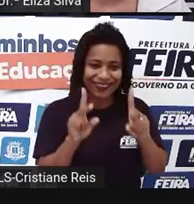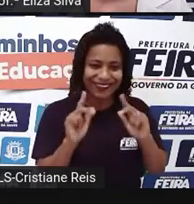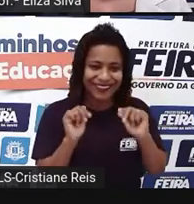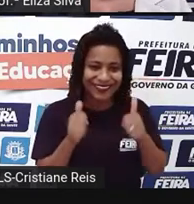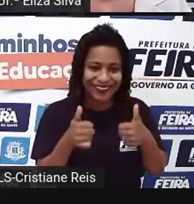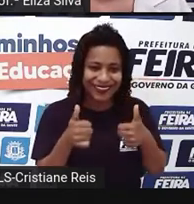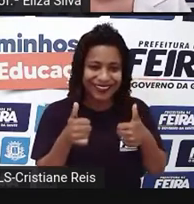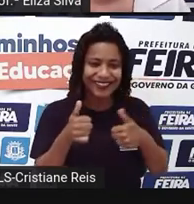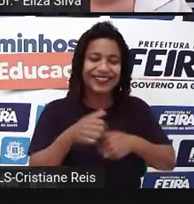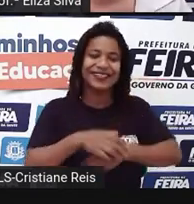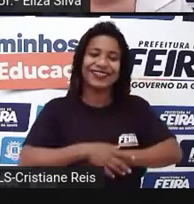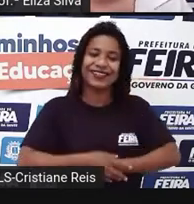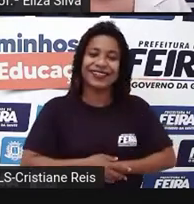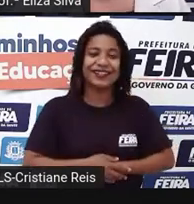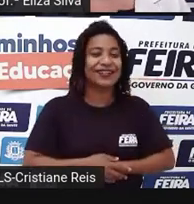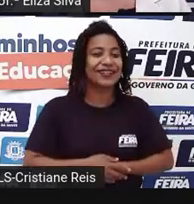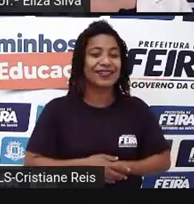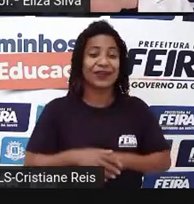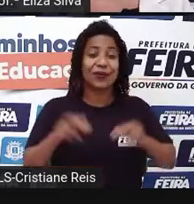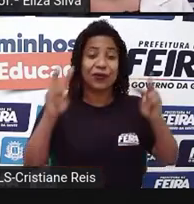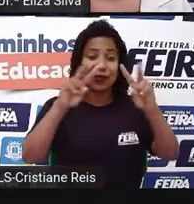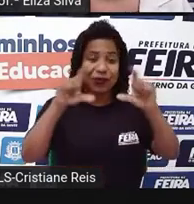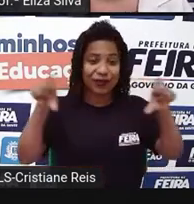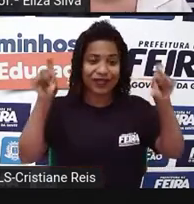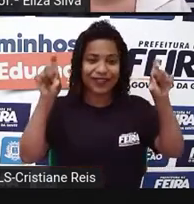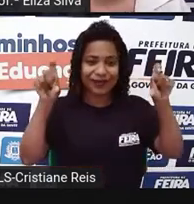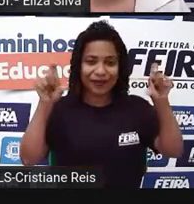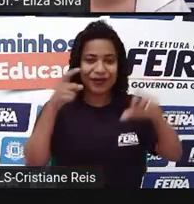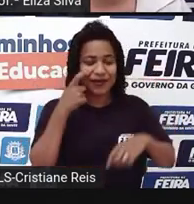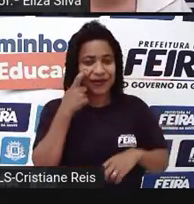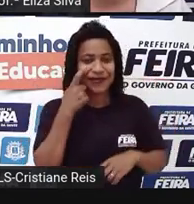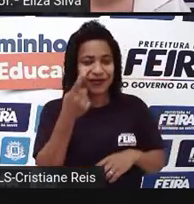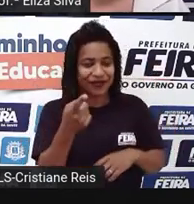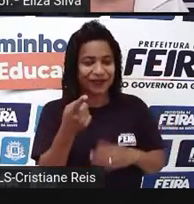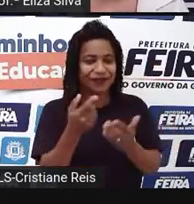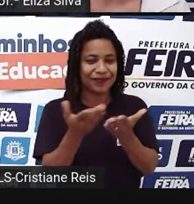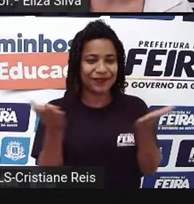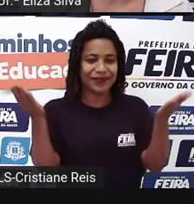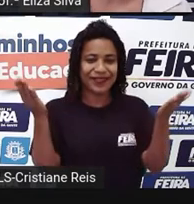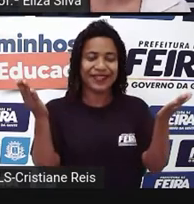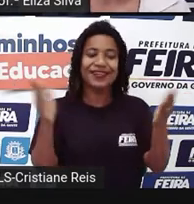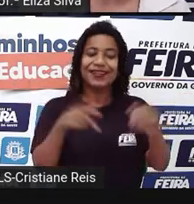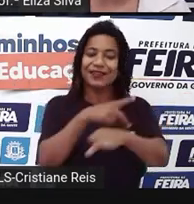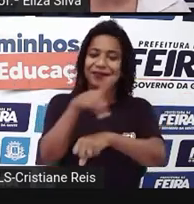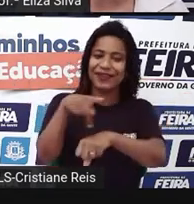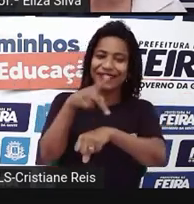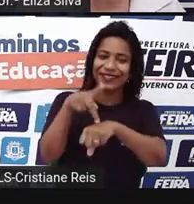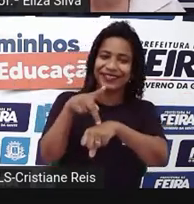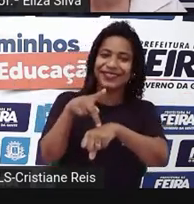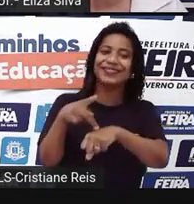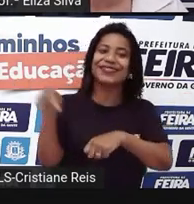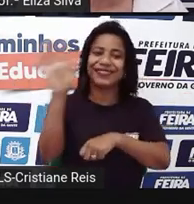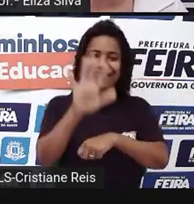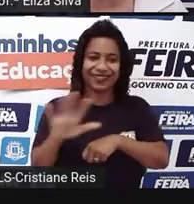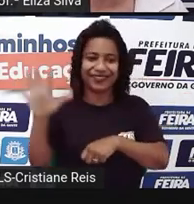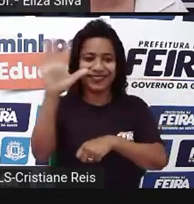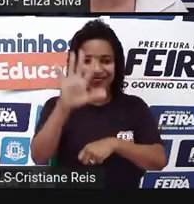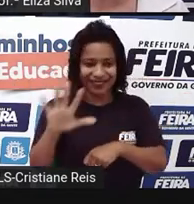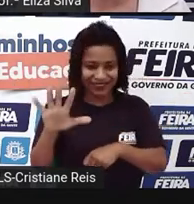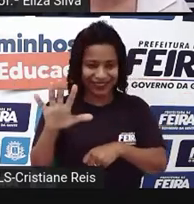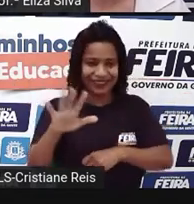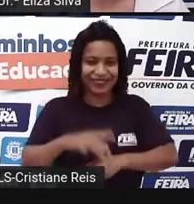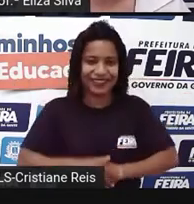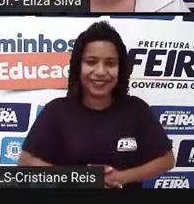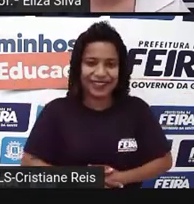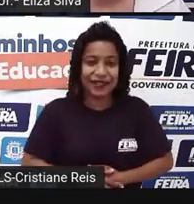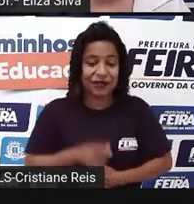students? E o tema de nossa atividade é Countries and Nationalities, países e nacionalidades. Observem aqui